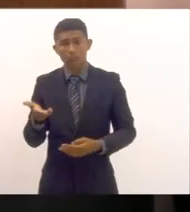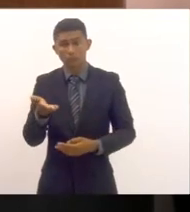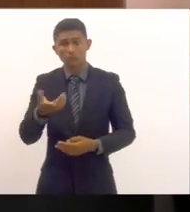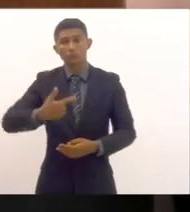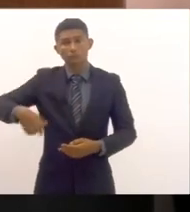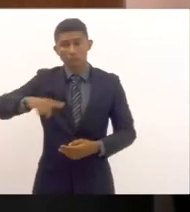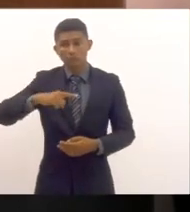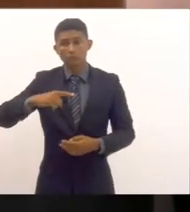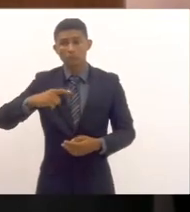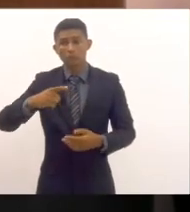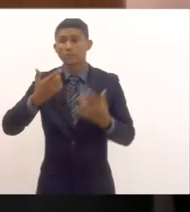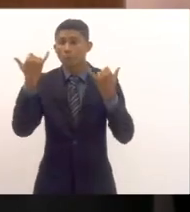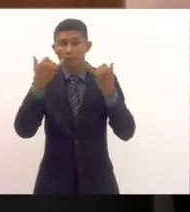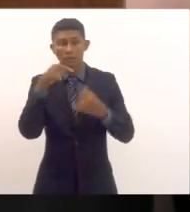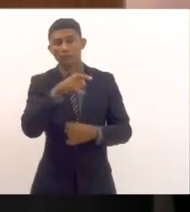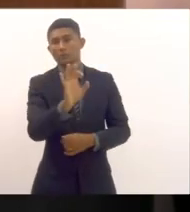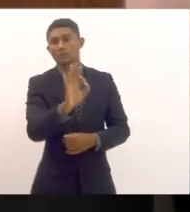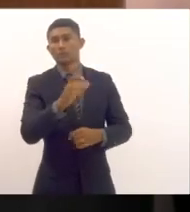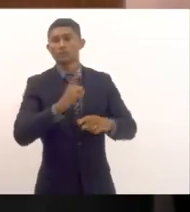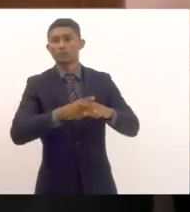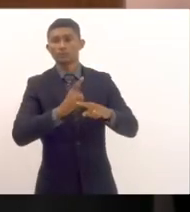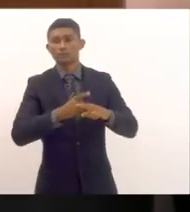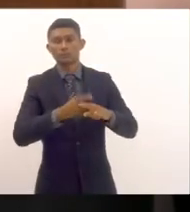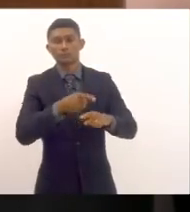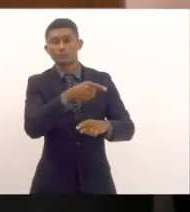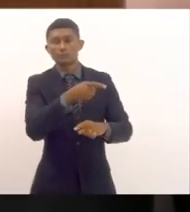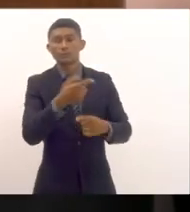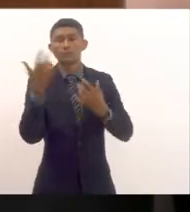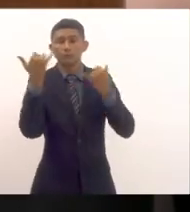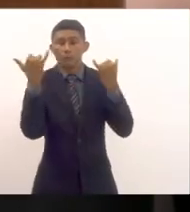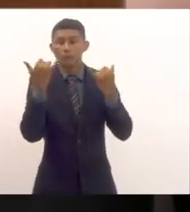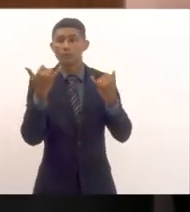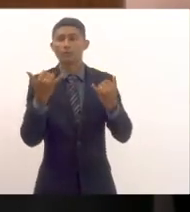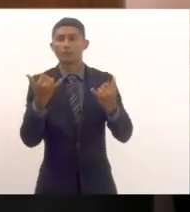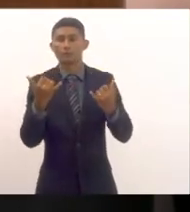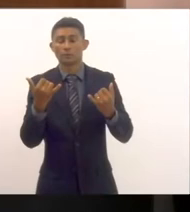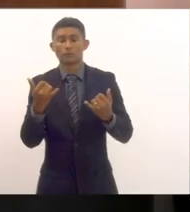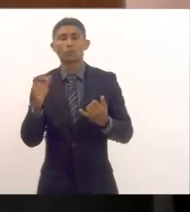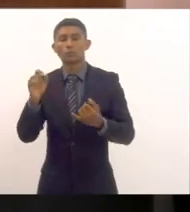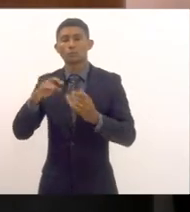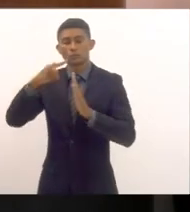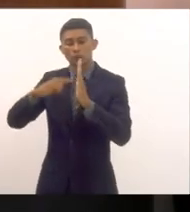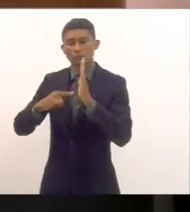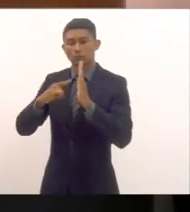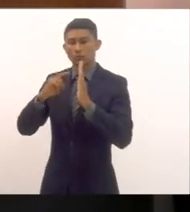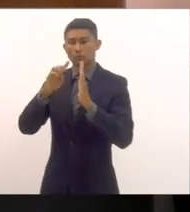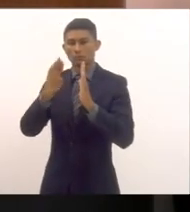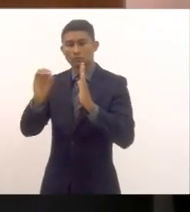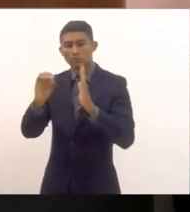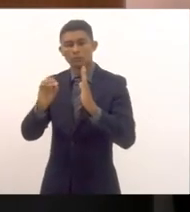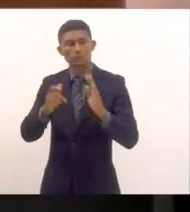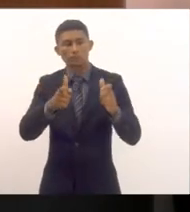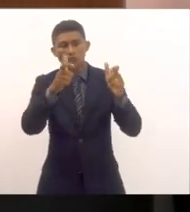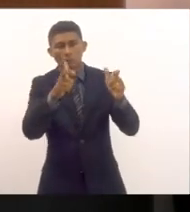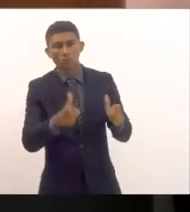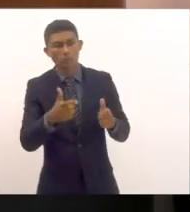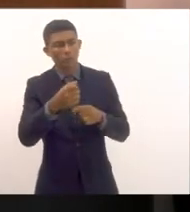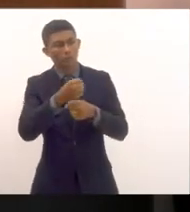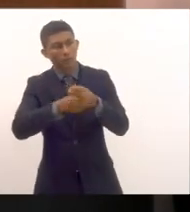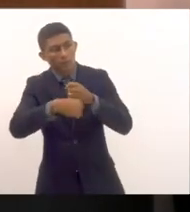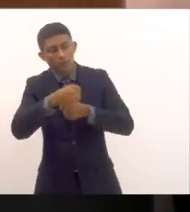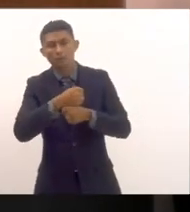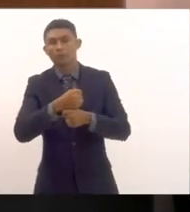não tava nos dados das velhos agregados por mês de ocorrência delegacia de registro local de registro e ano de